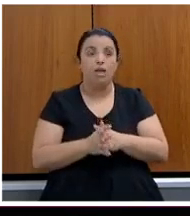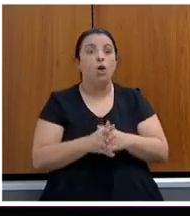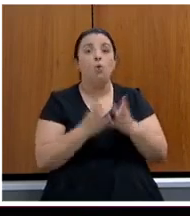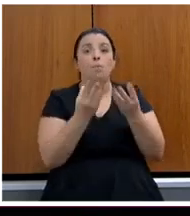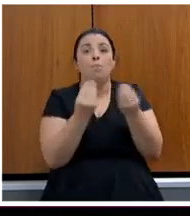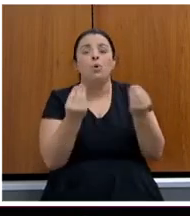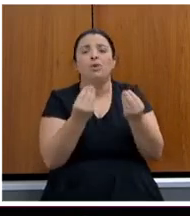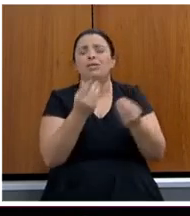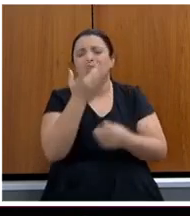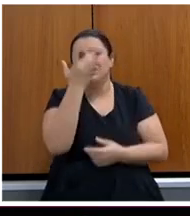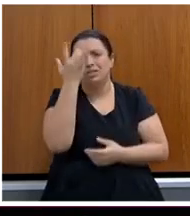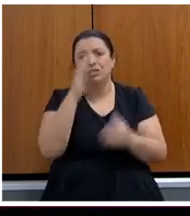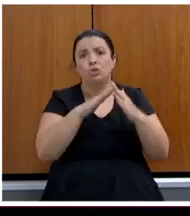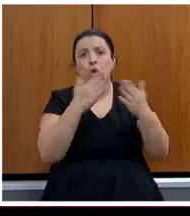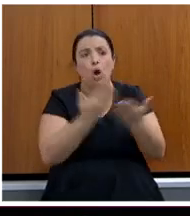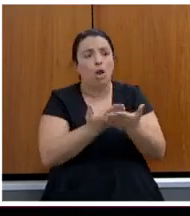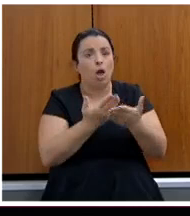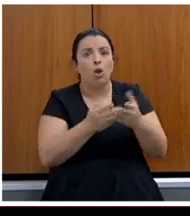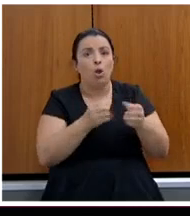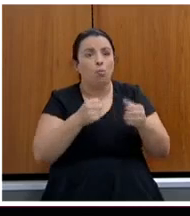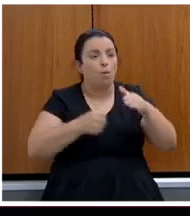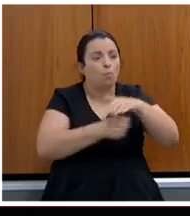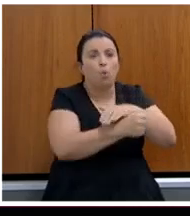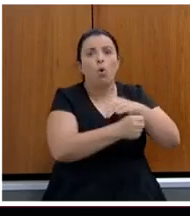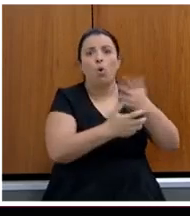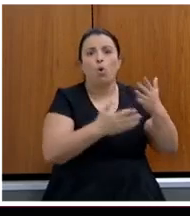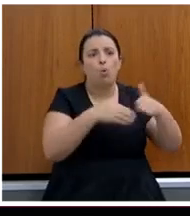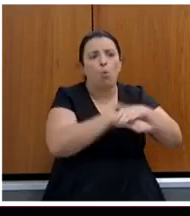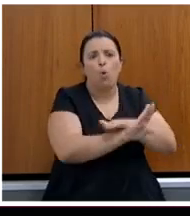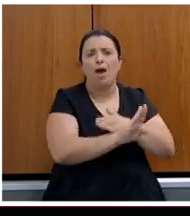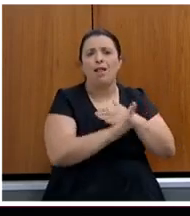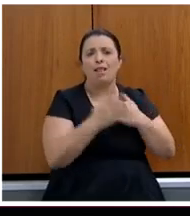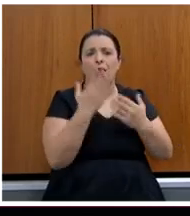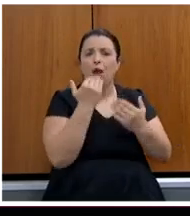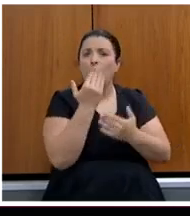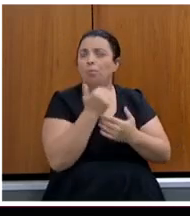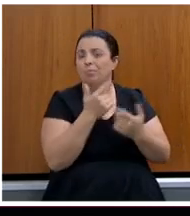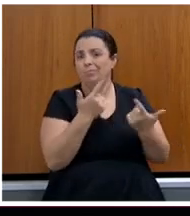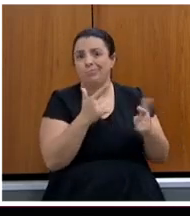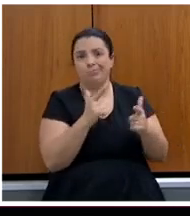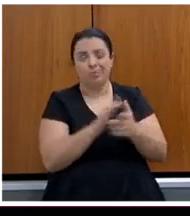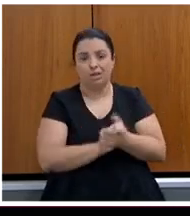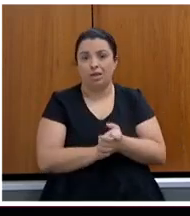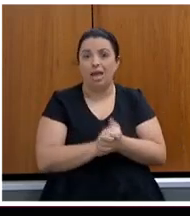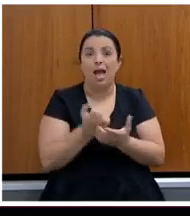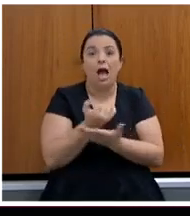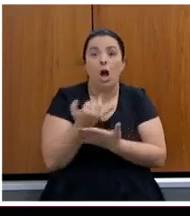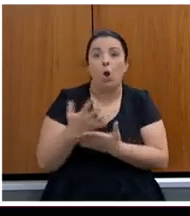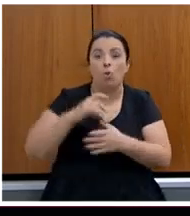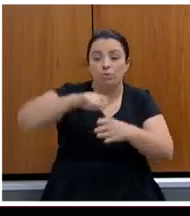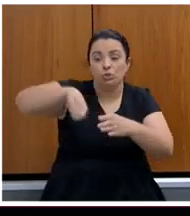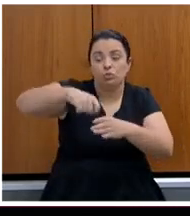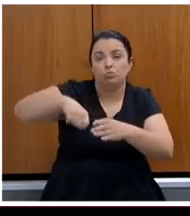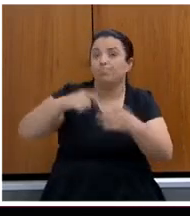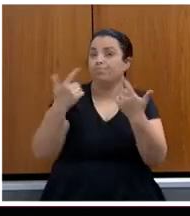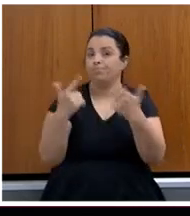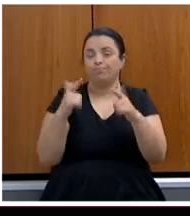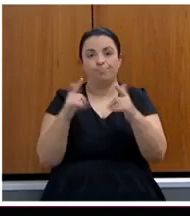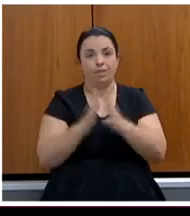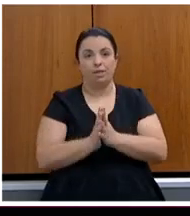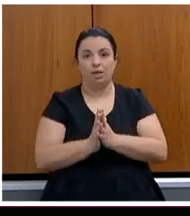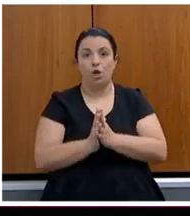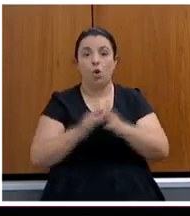merenda 35 escolas não tem cozinha meu e 700 escolas estaduais não tem quadra de esportes coberta